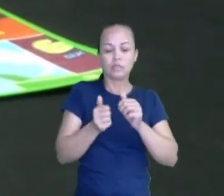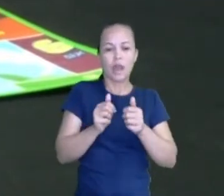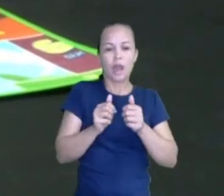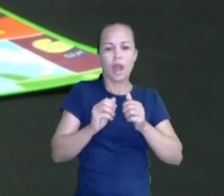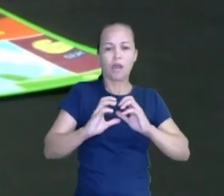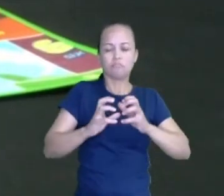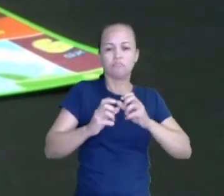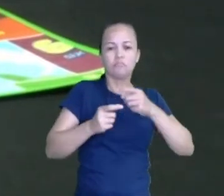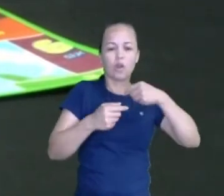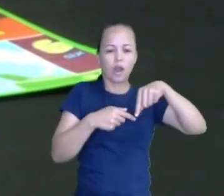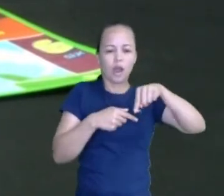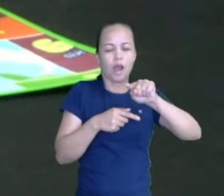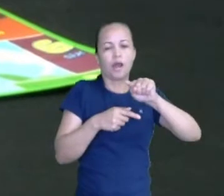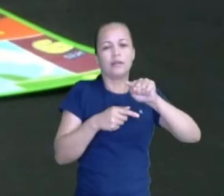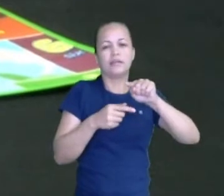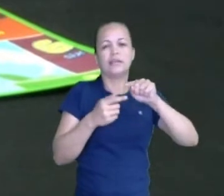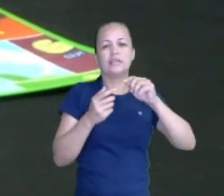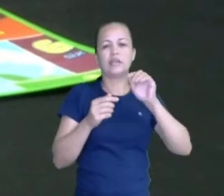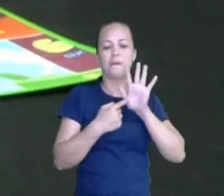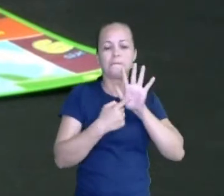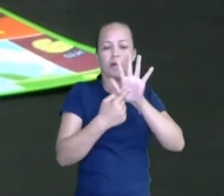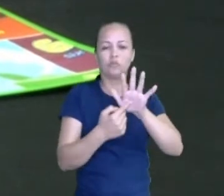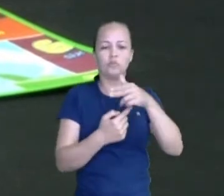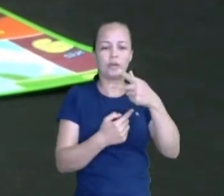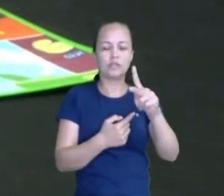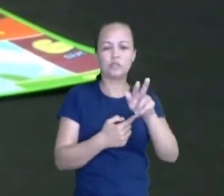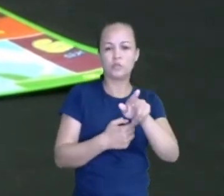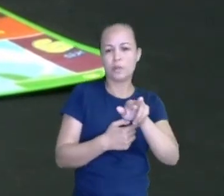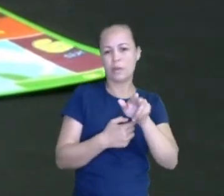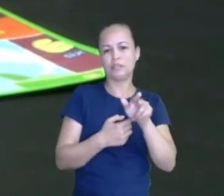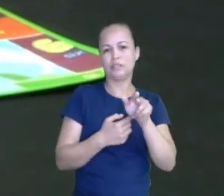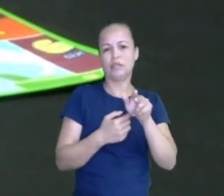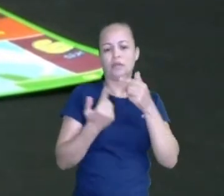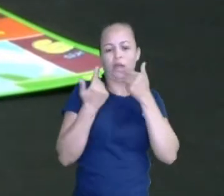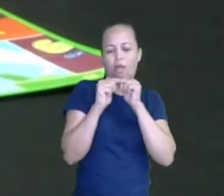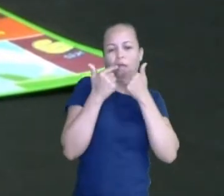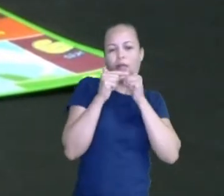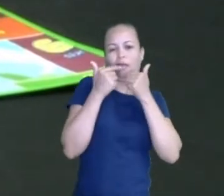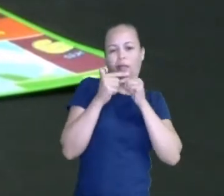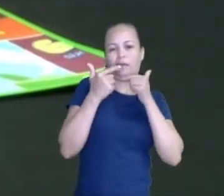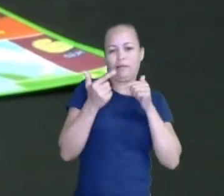irmãzinha, que rira às gargalhadas com a boca cheia de mingau.